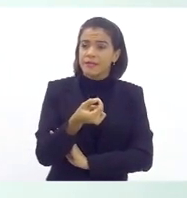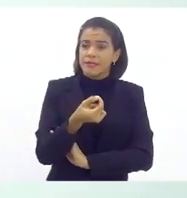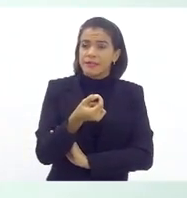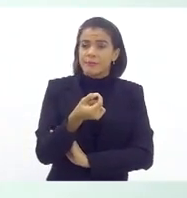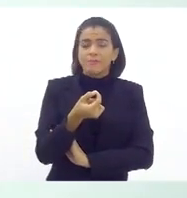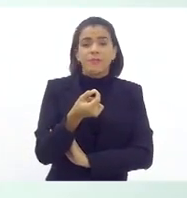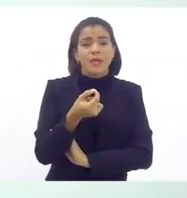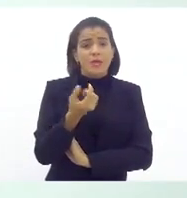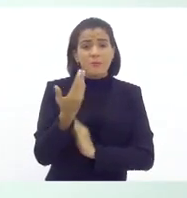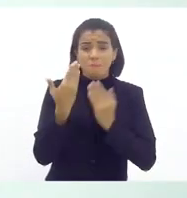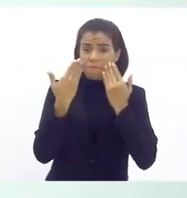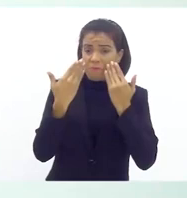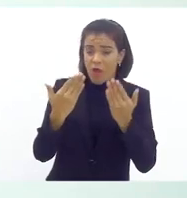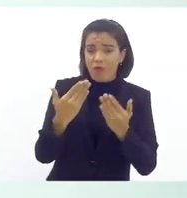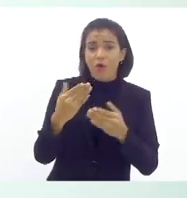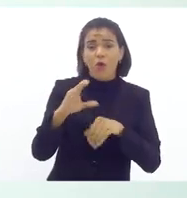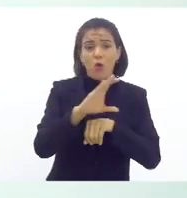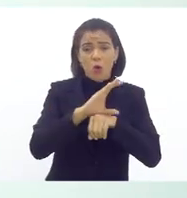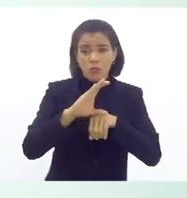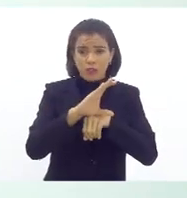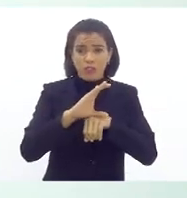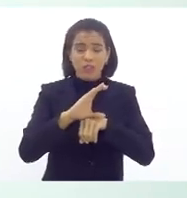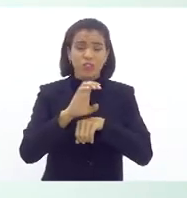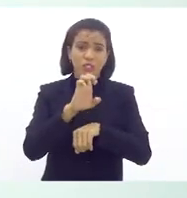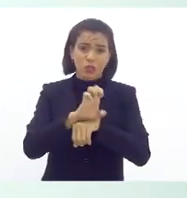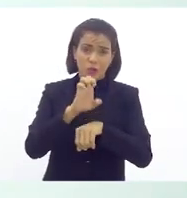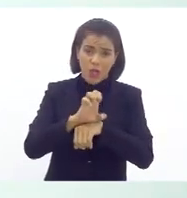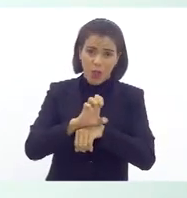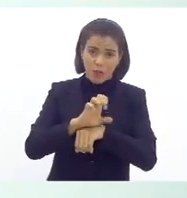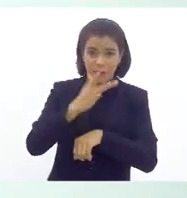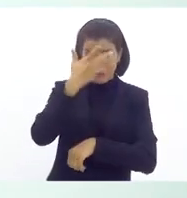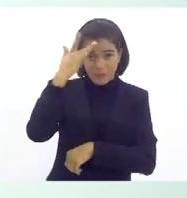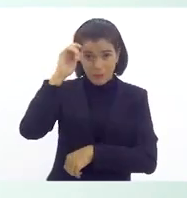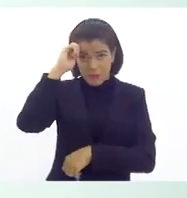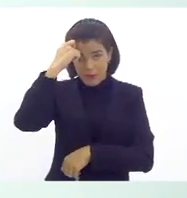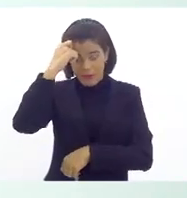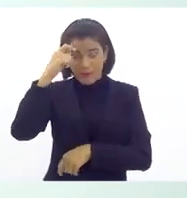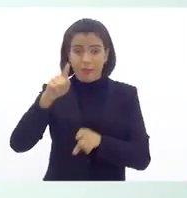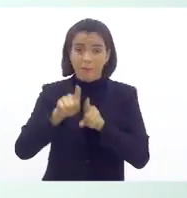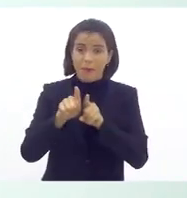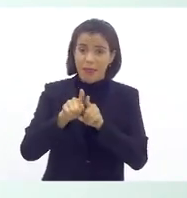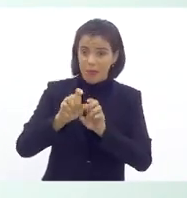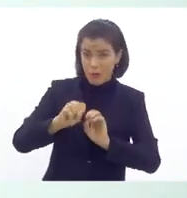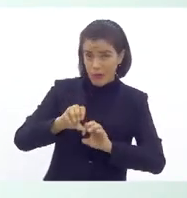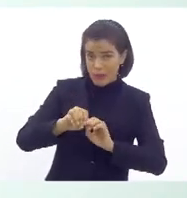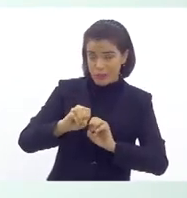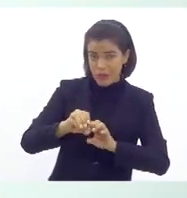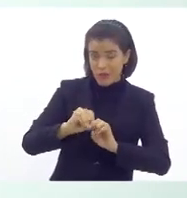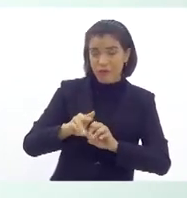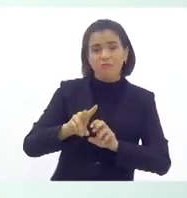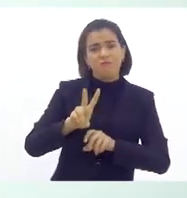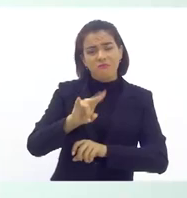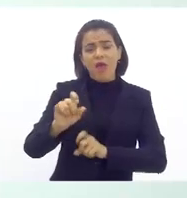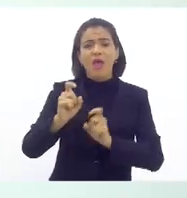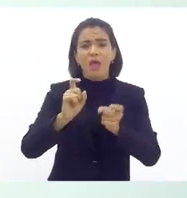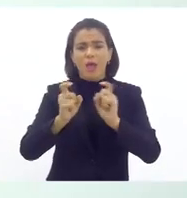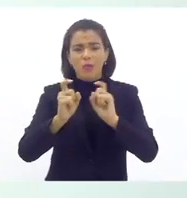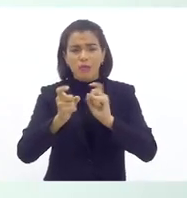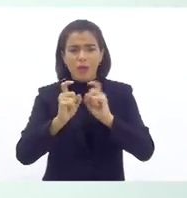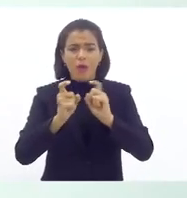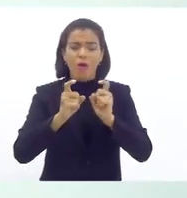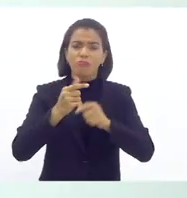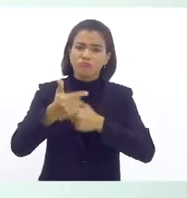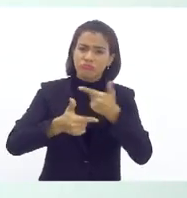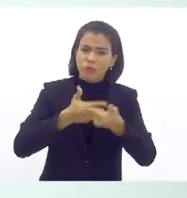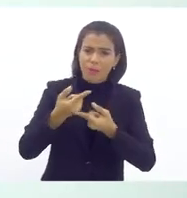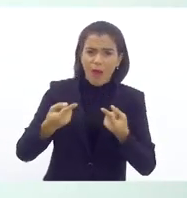estabelece que o Conselho Estadual dos Direitos do Negro e o Conselho Estadual de Educação farão reuniões, farão um trabalho